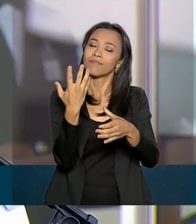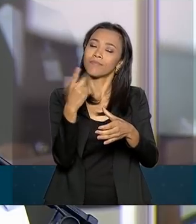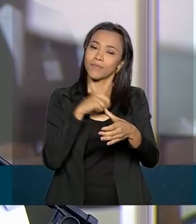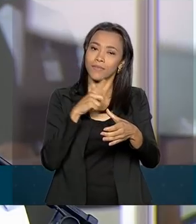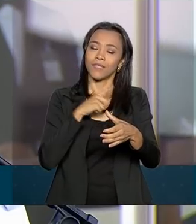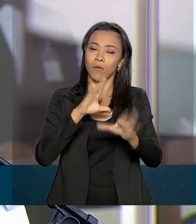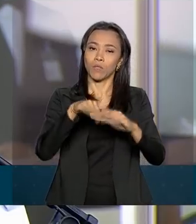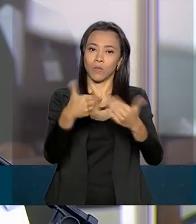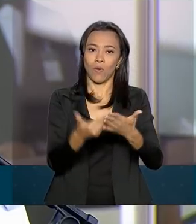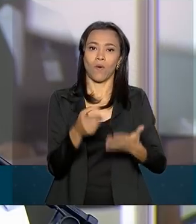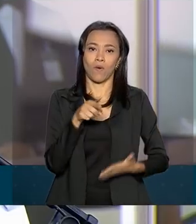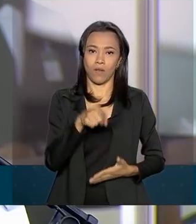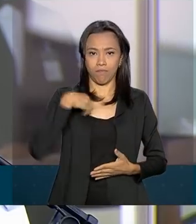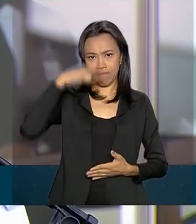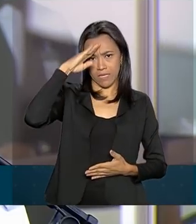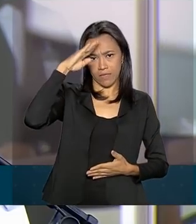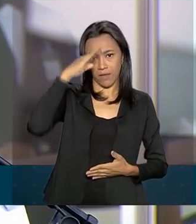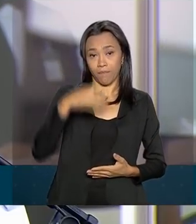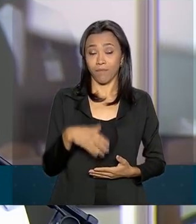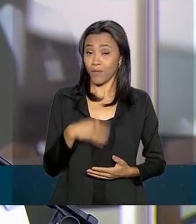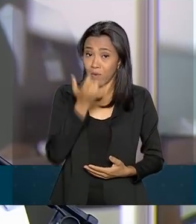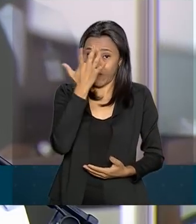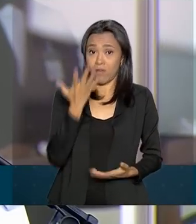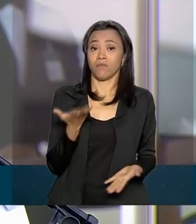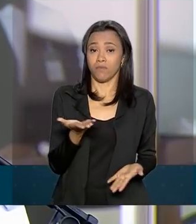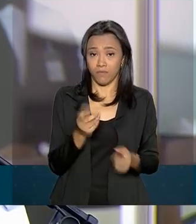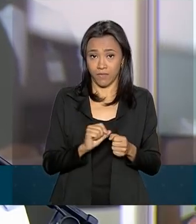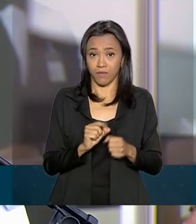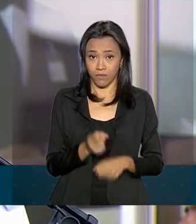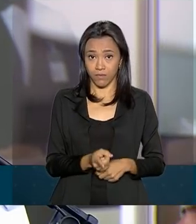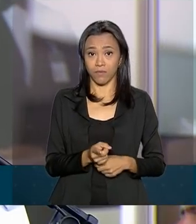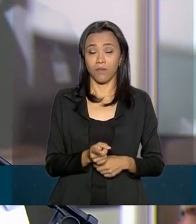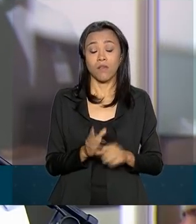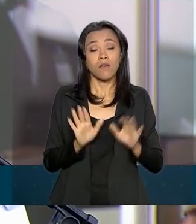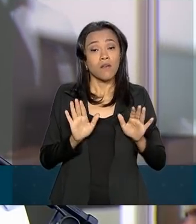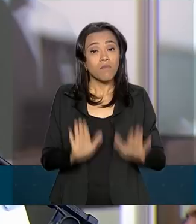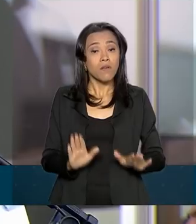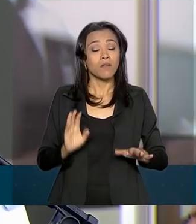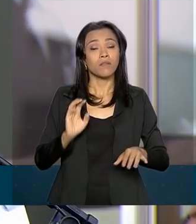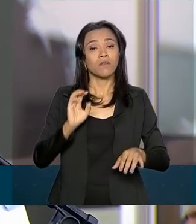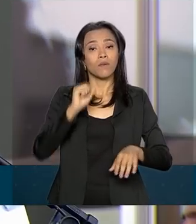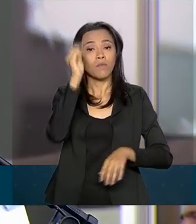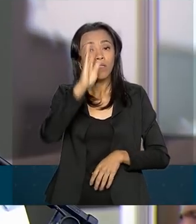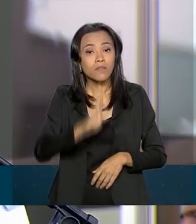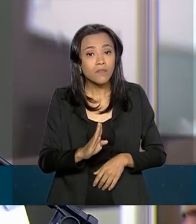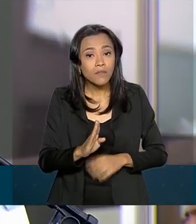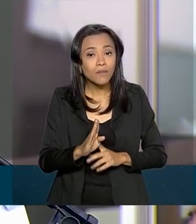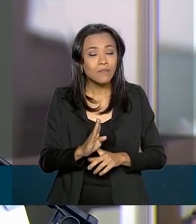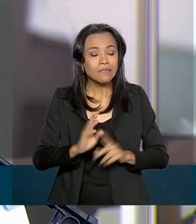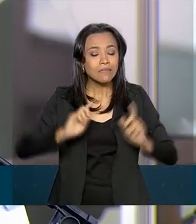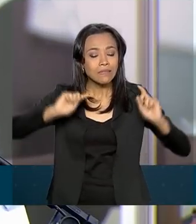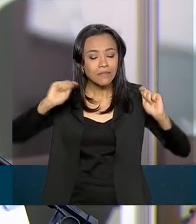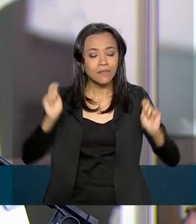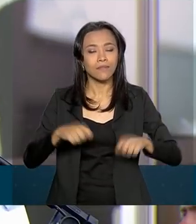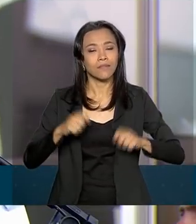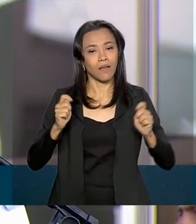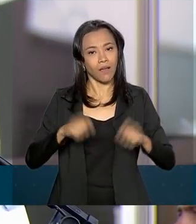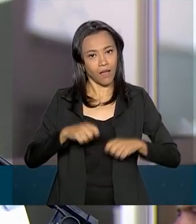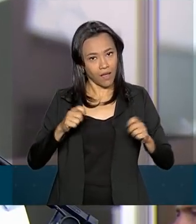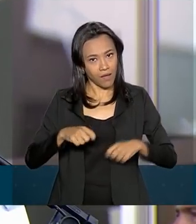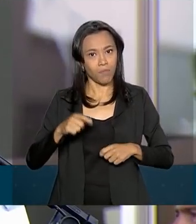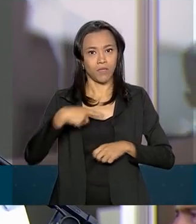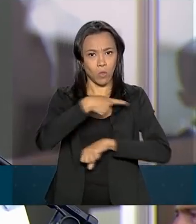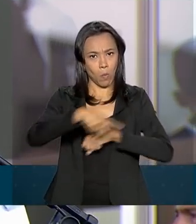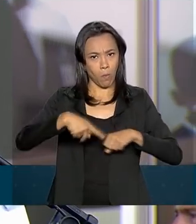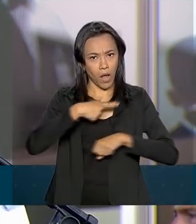funcionamento. A missão não é fácil, mas o Brasil tem tudo para ser uma grande